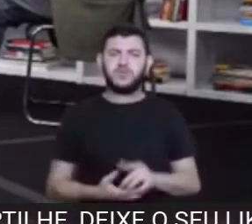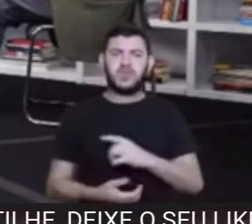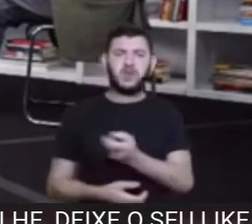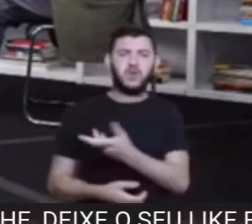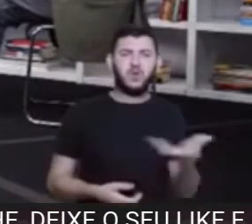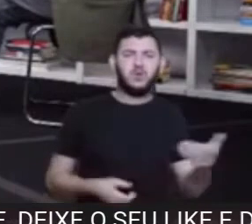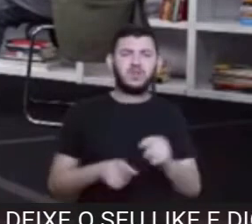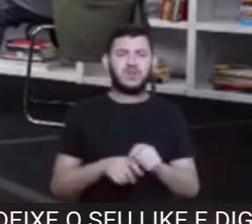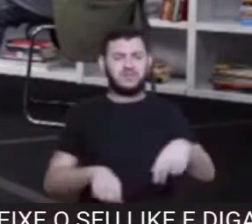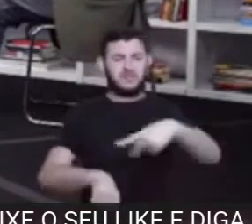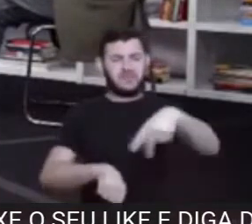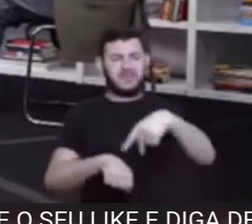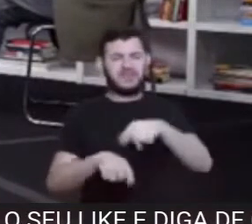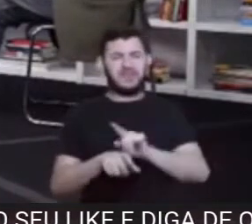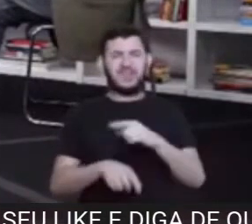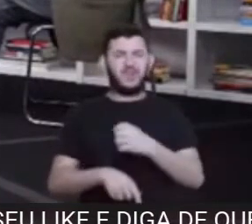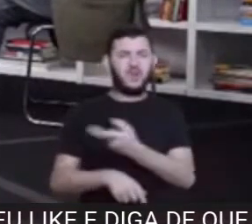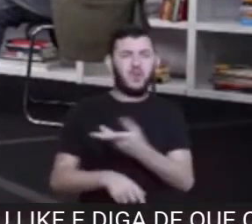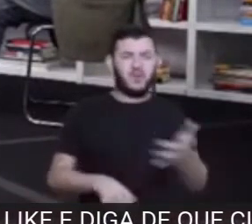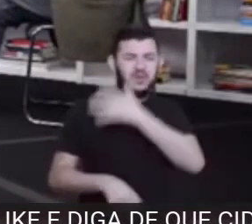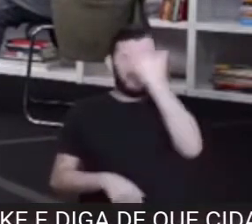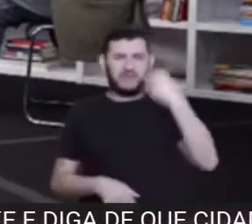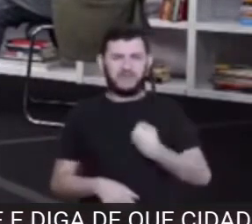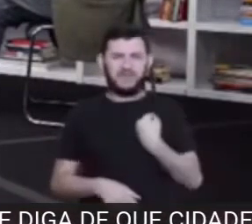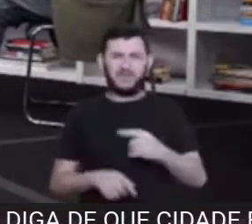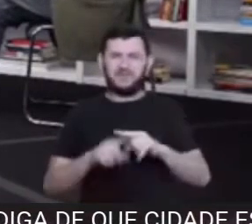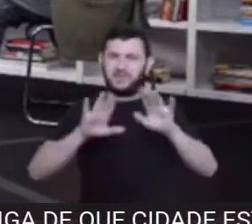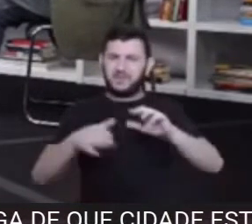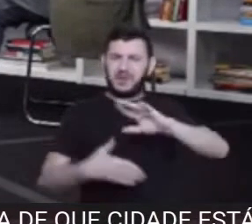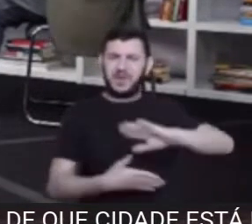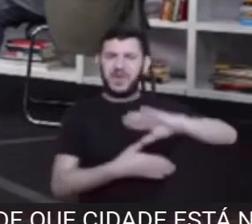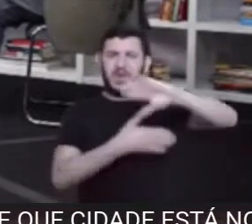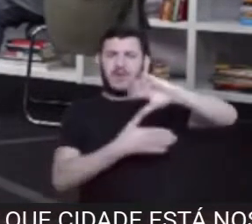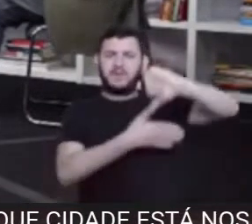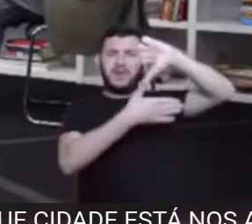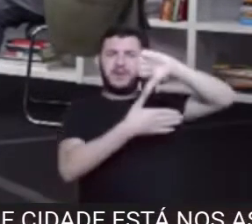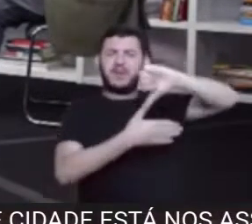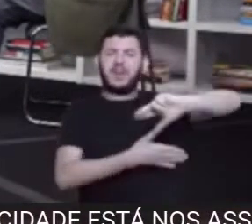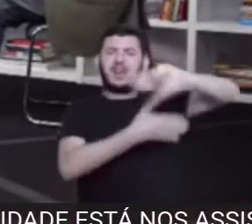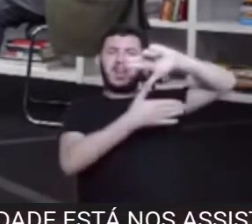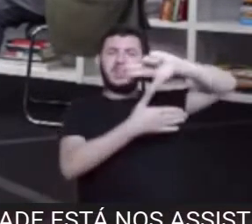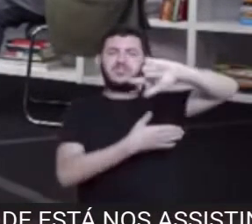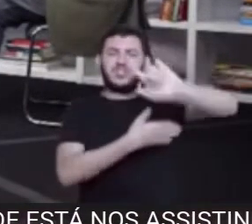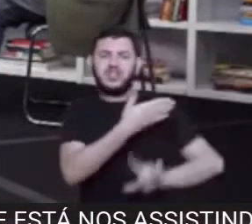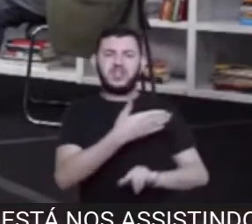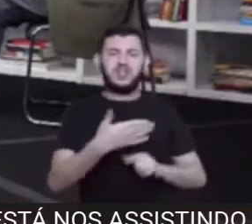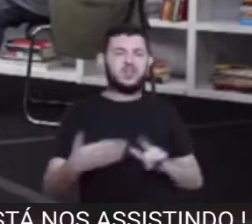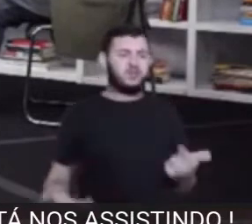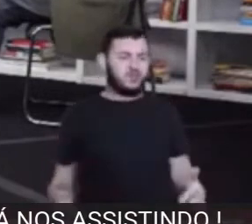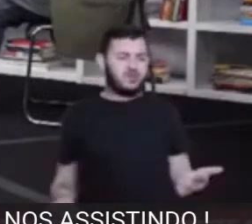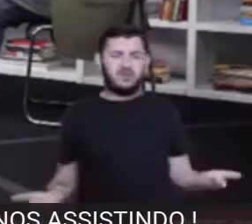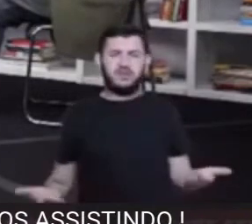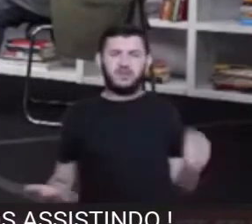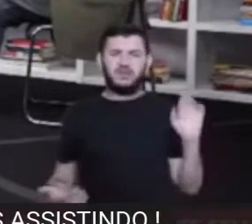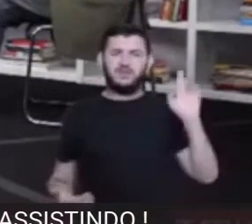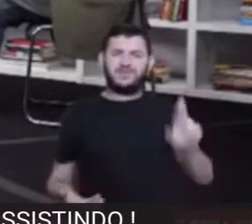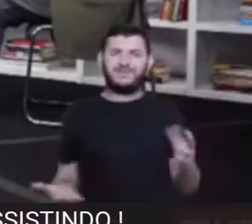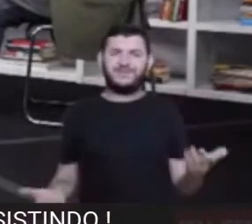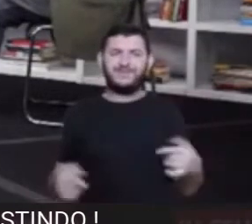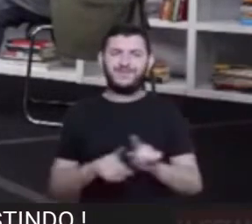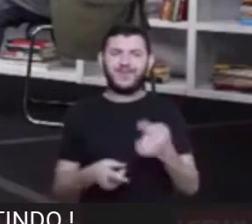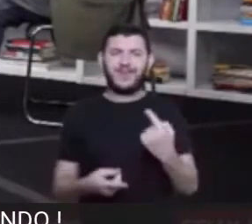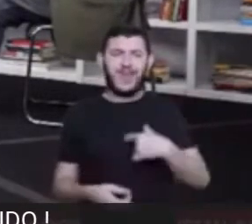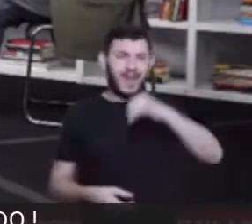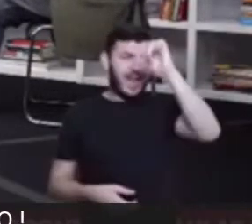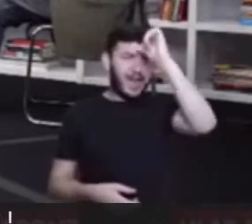que a América Latina não tem um ou dois participantes, sabe, no Conselho de Segurança? Presidente. Por que que a Índia não está? Por que que a Alemanha não está?